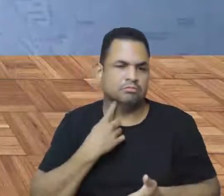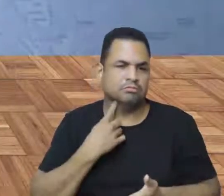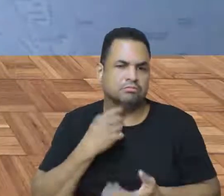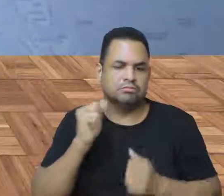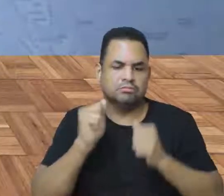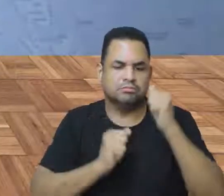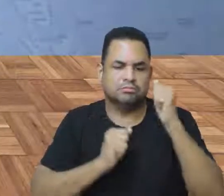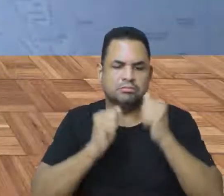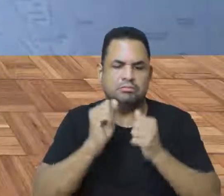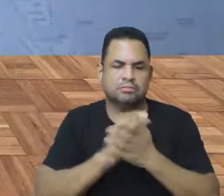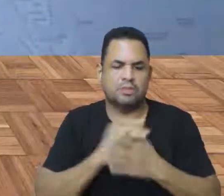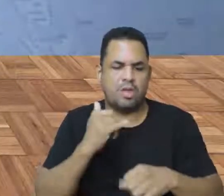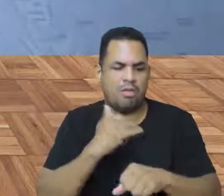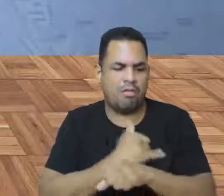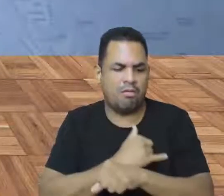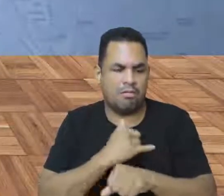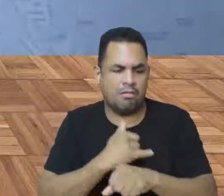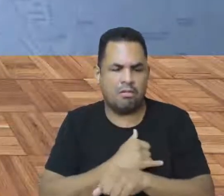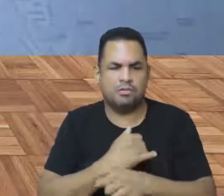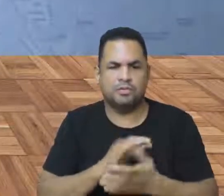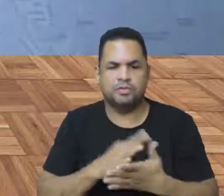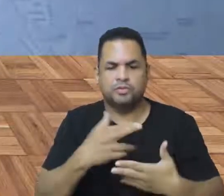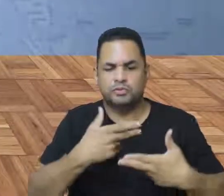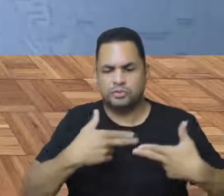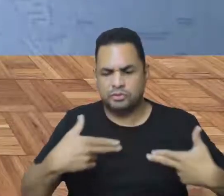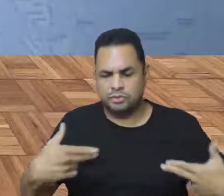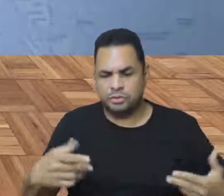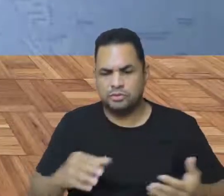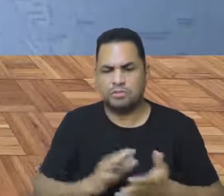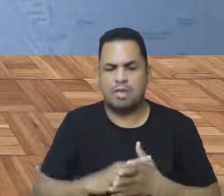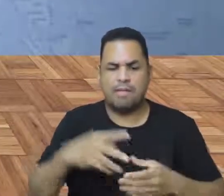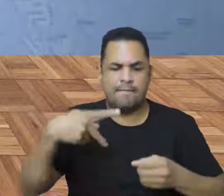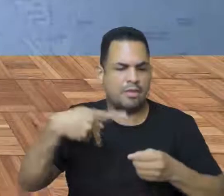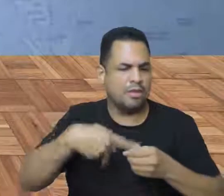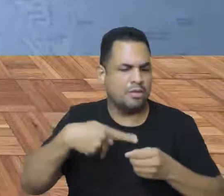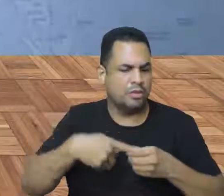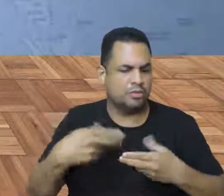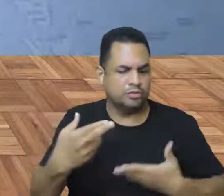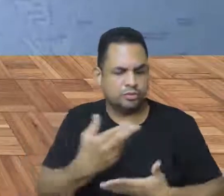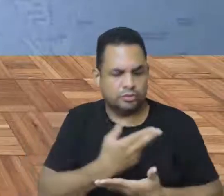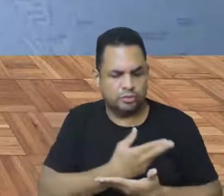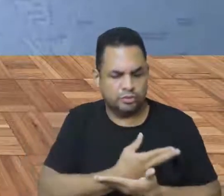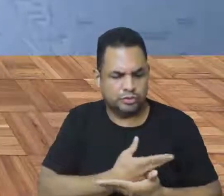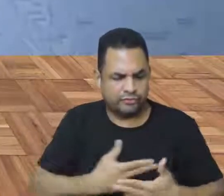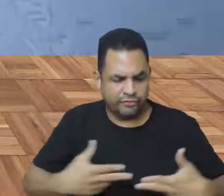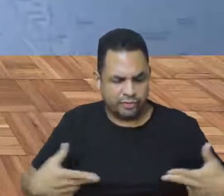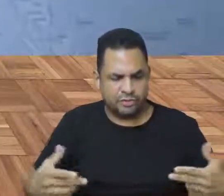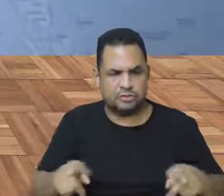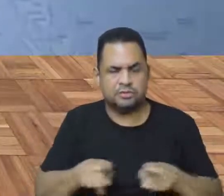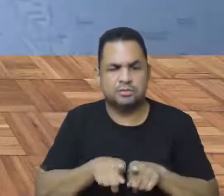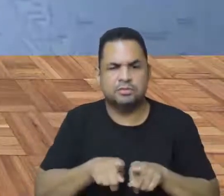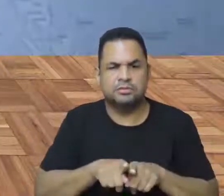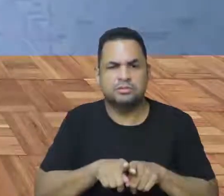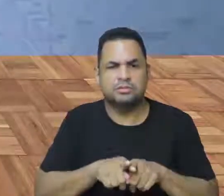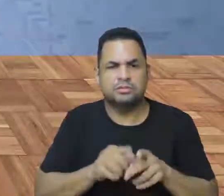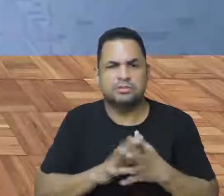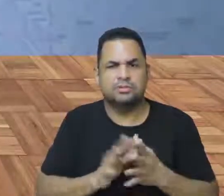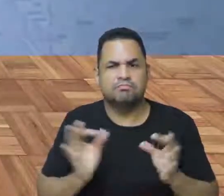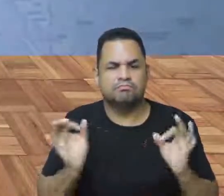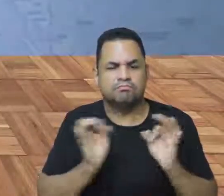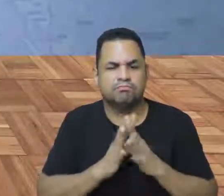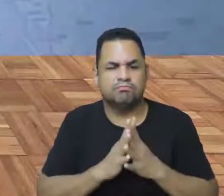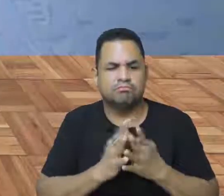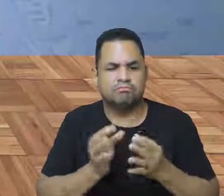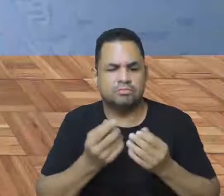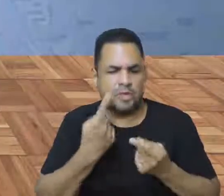indústria siderúrgica, metalúrgica, petroquímica. Tá? Portanto, vocês estão observando